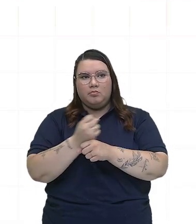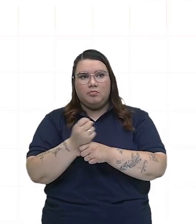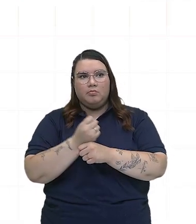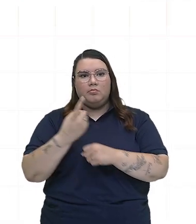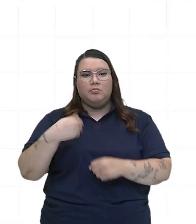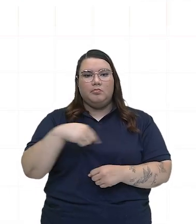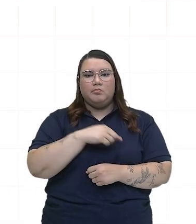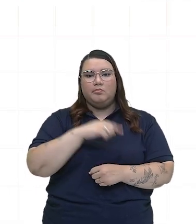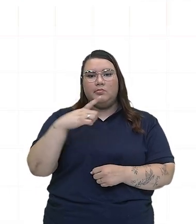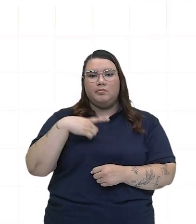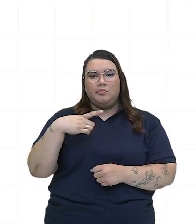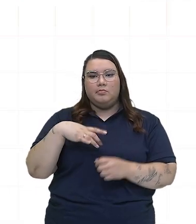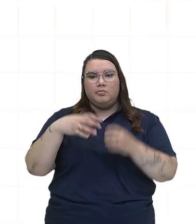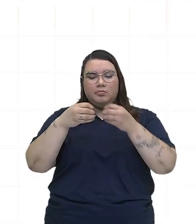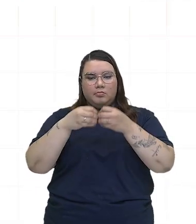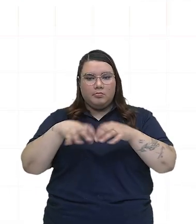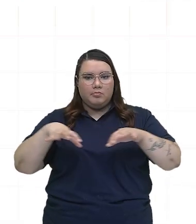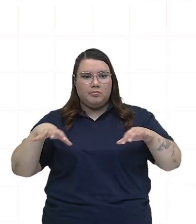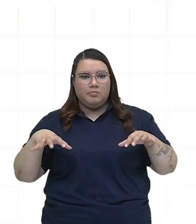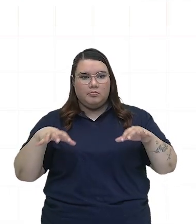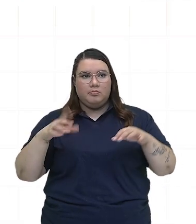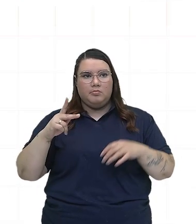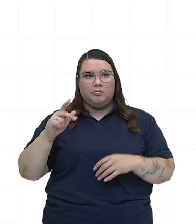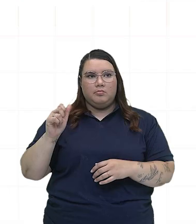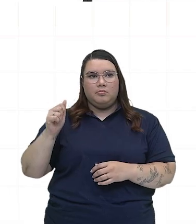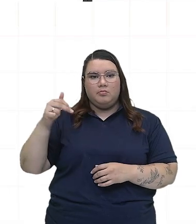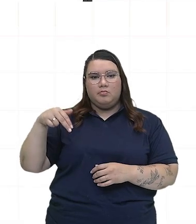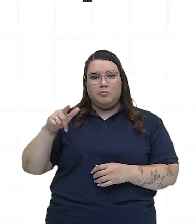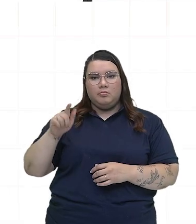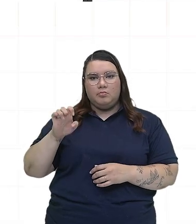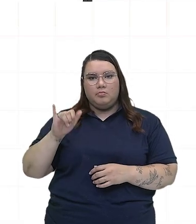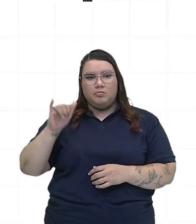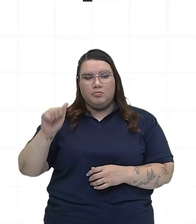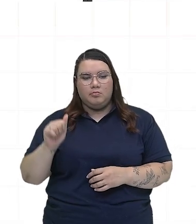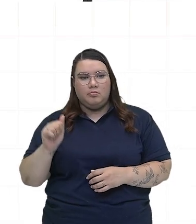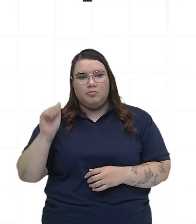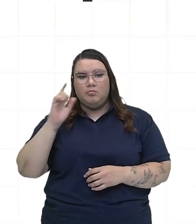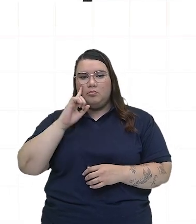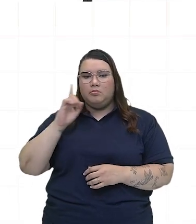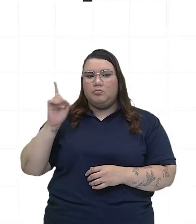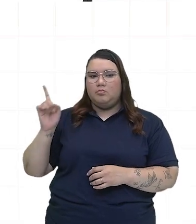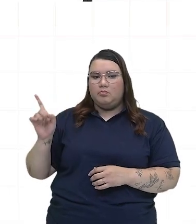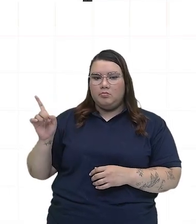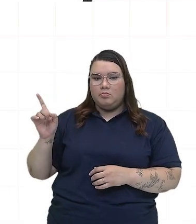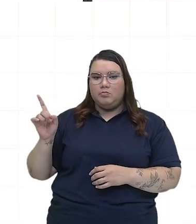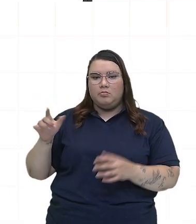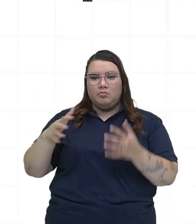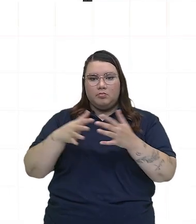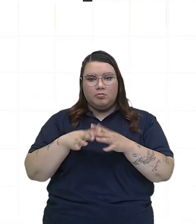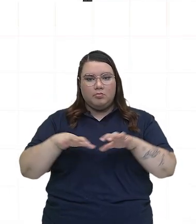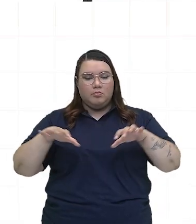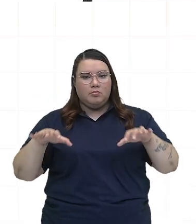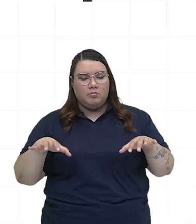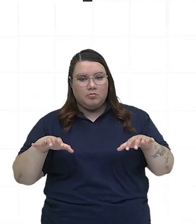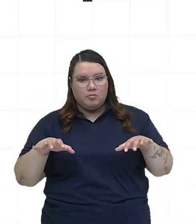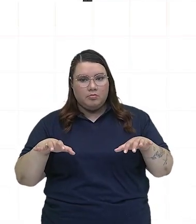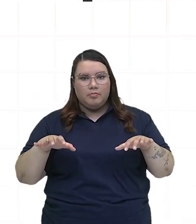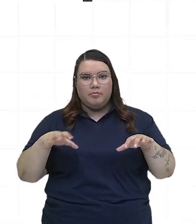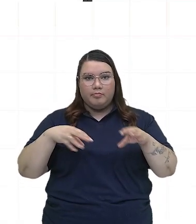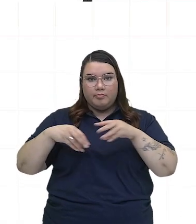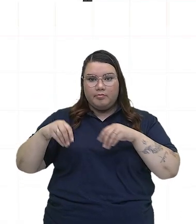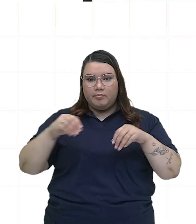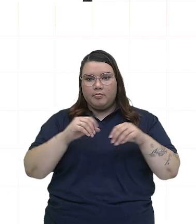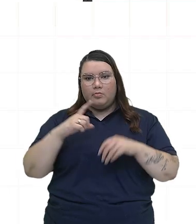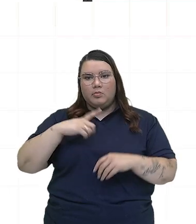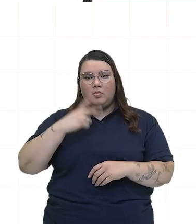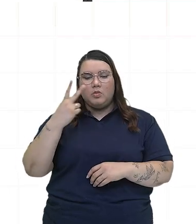nós tivemos aí a fragmentação da Pangeia. E aí a gente vai ver essa divisão dessa massa de terra